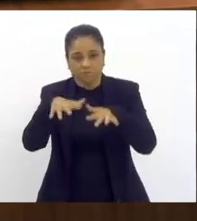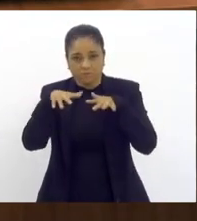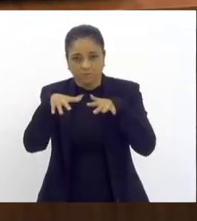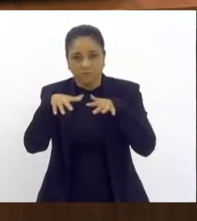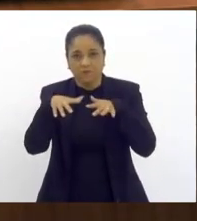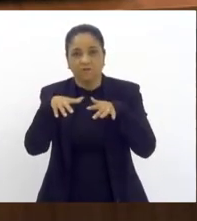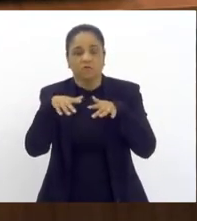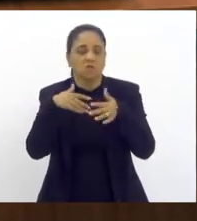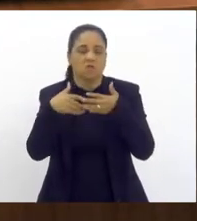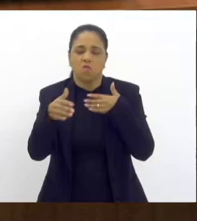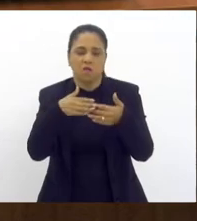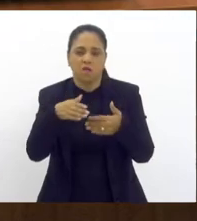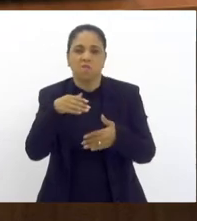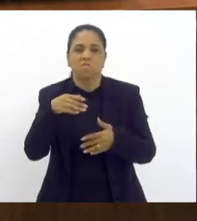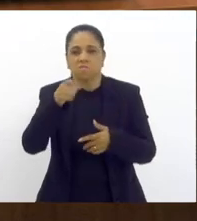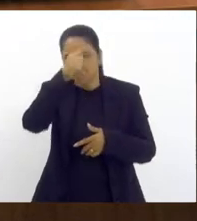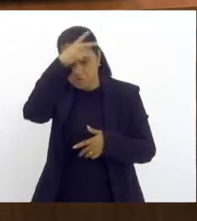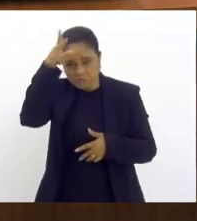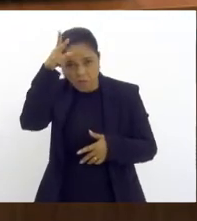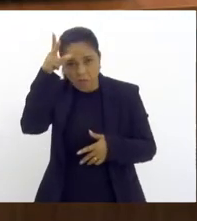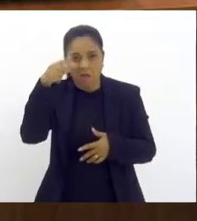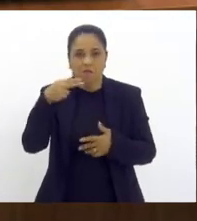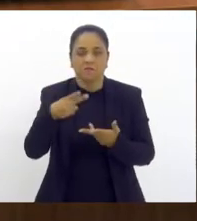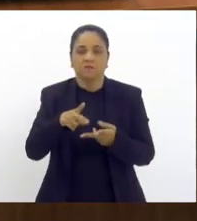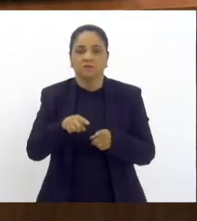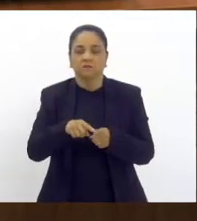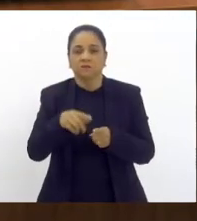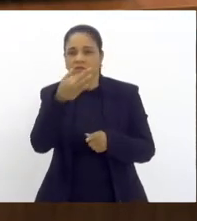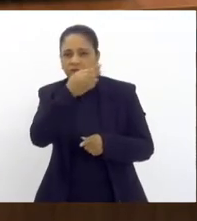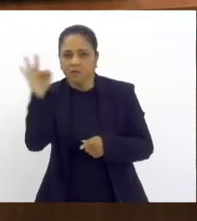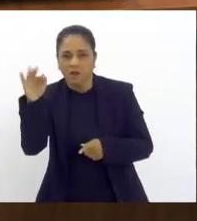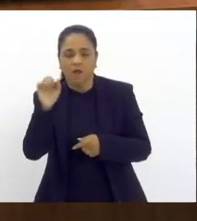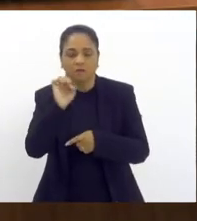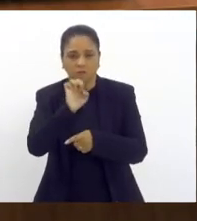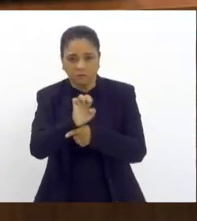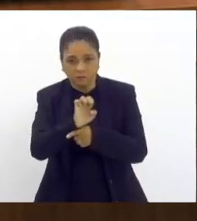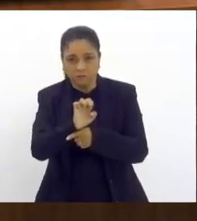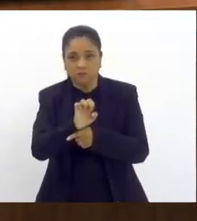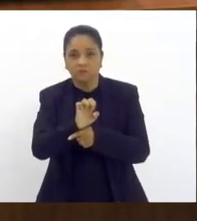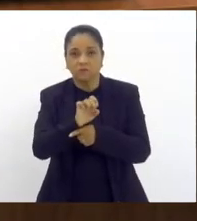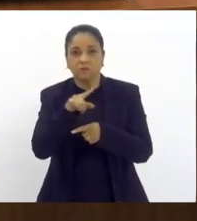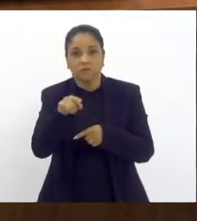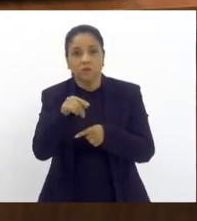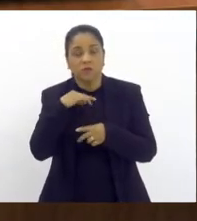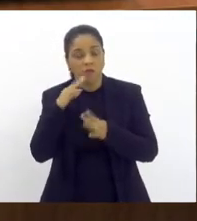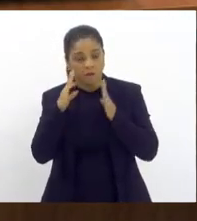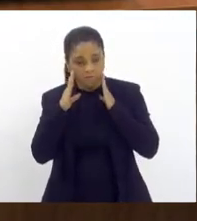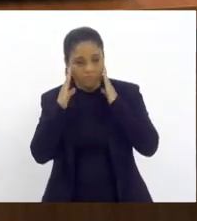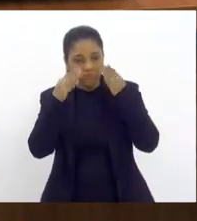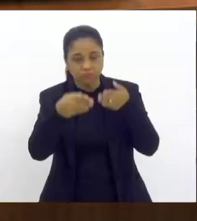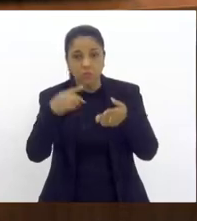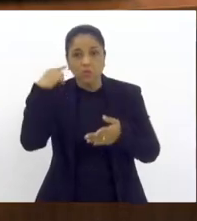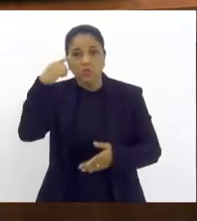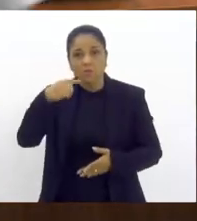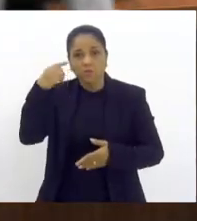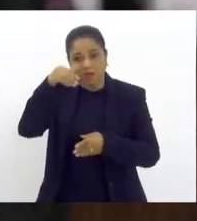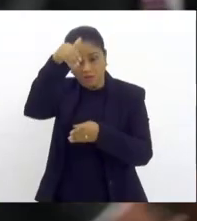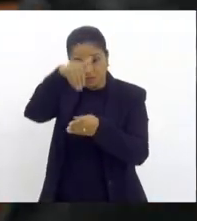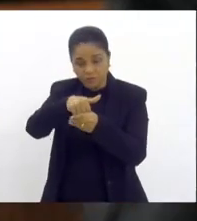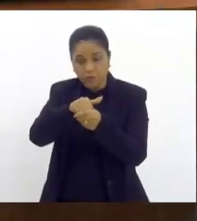estadual, federal, ele tem a petulância de se referir ao deputado, o deputado mais